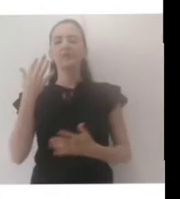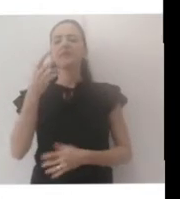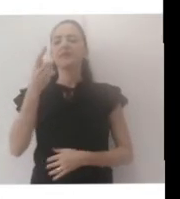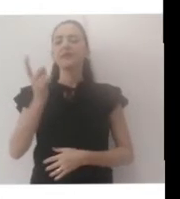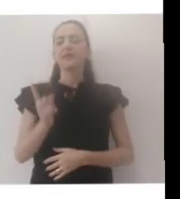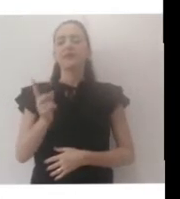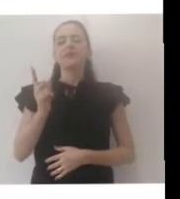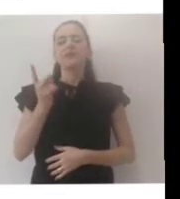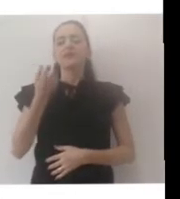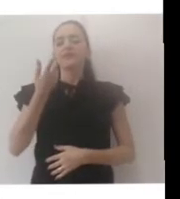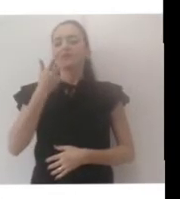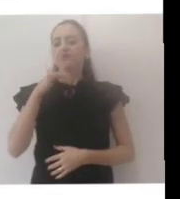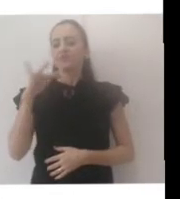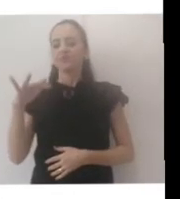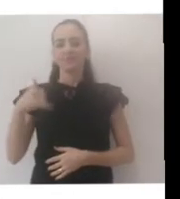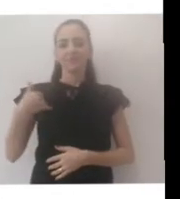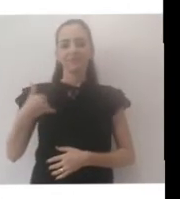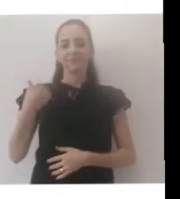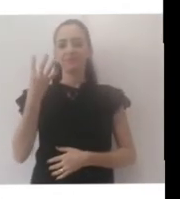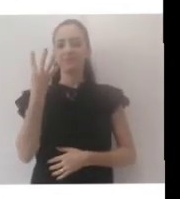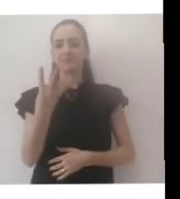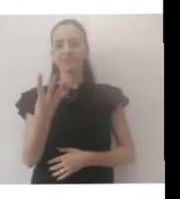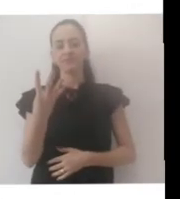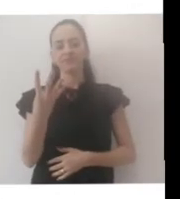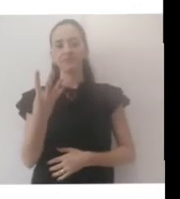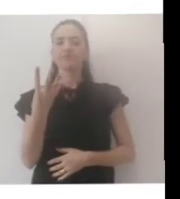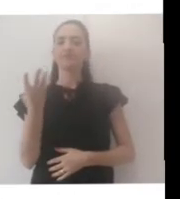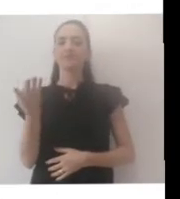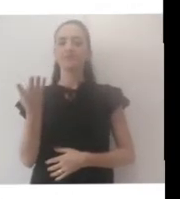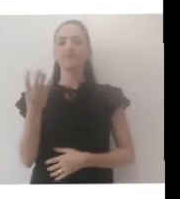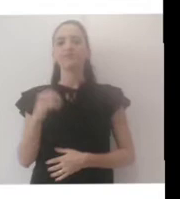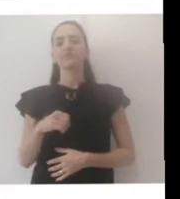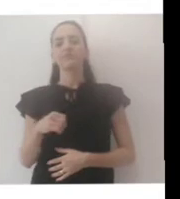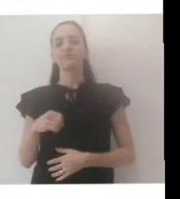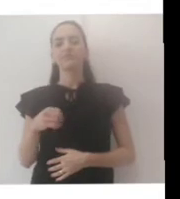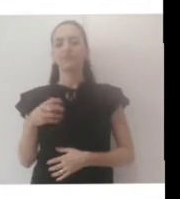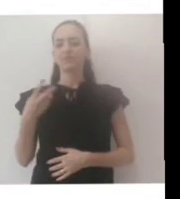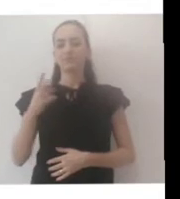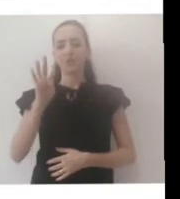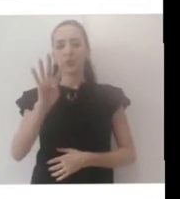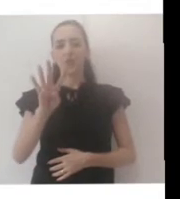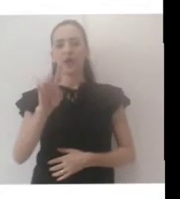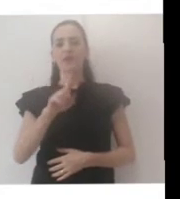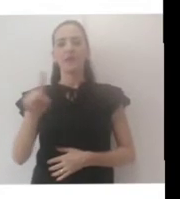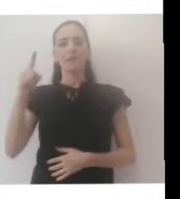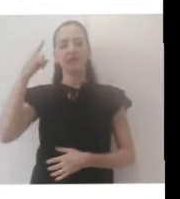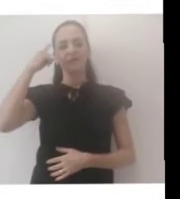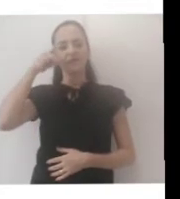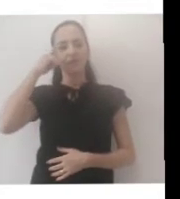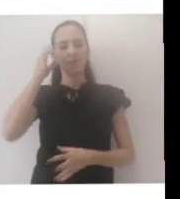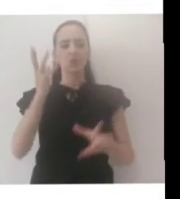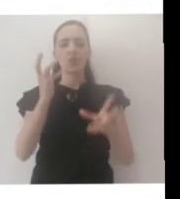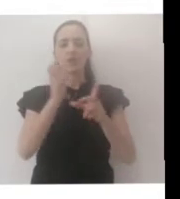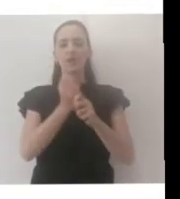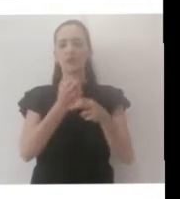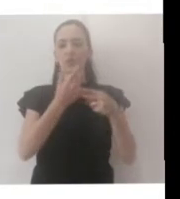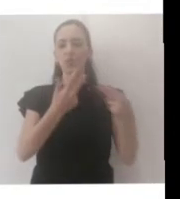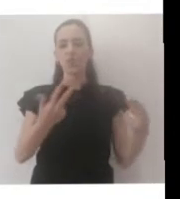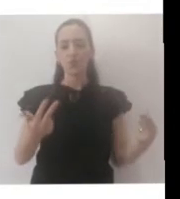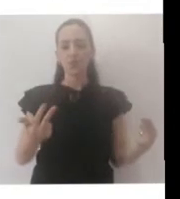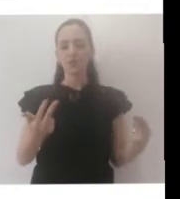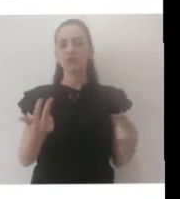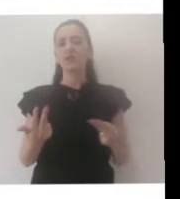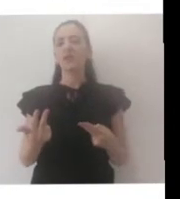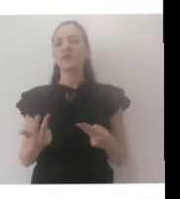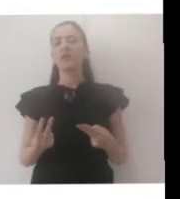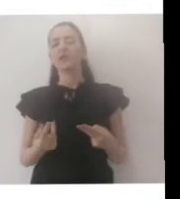Cami esclarece que as crianças de 4 anos de idade tendem a acreditar que uma determinada quantidade de objetos